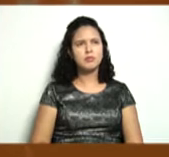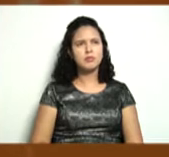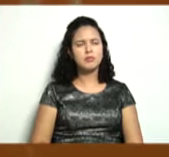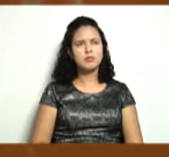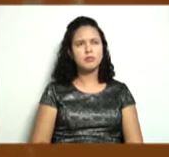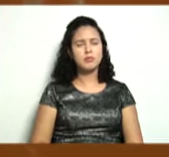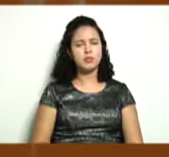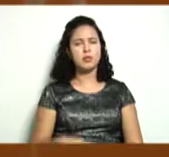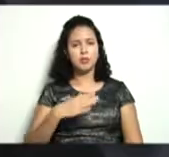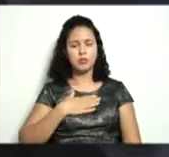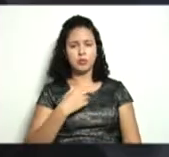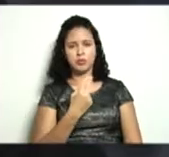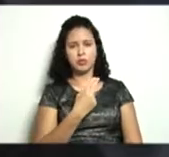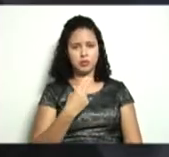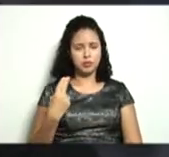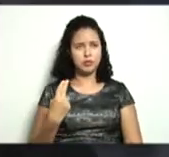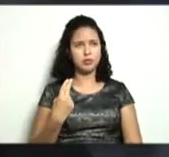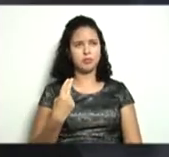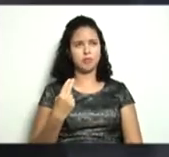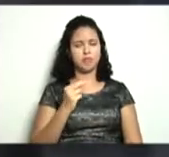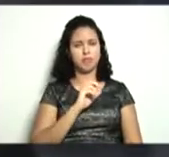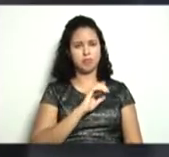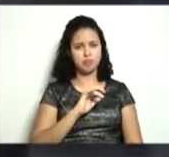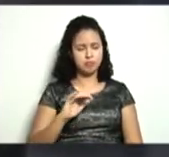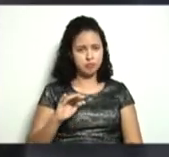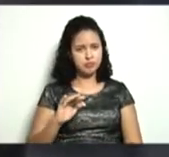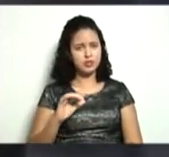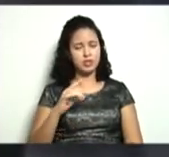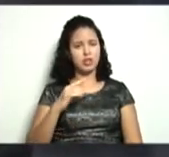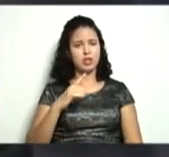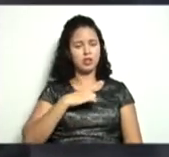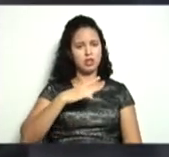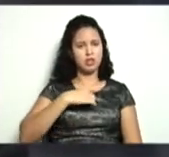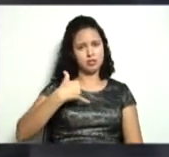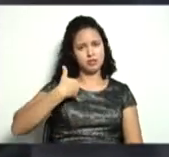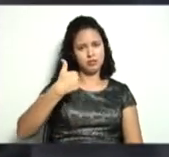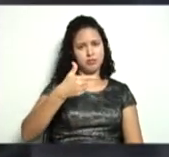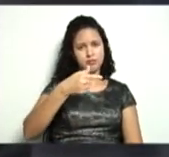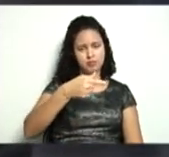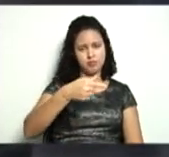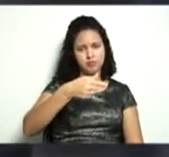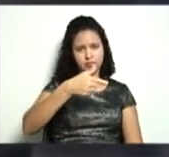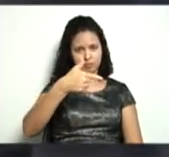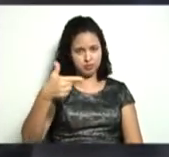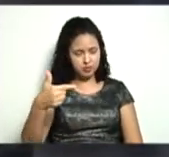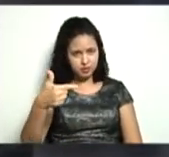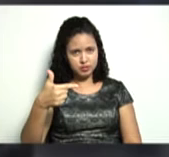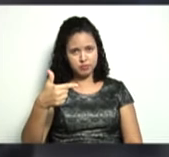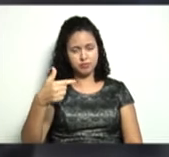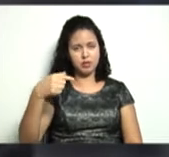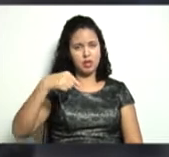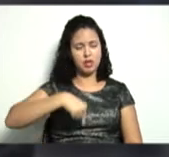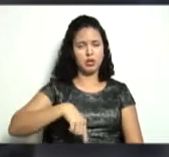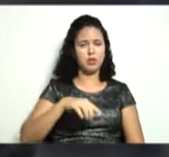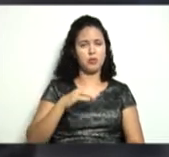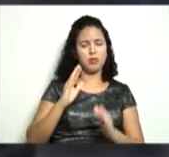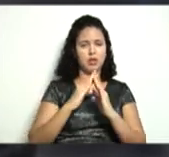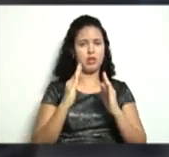Meu nome é Hartino Schuch, tenho 72 anos, moro aqui em Vale